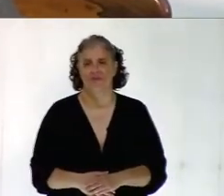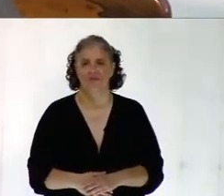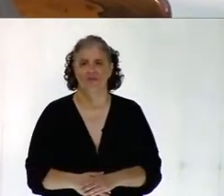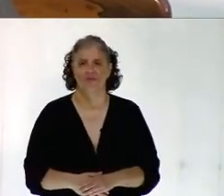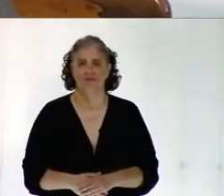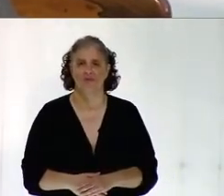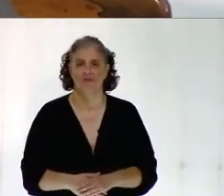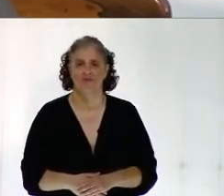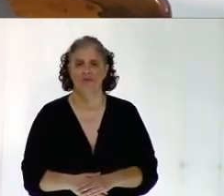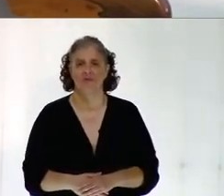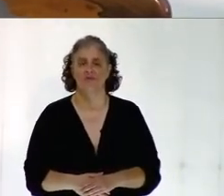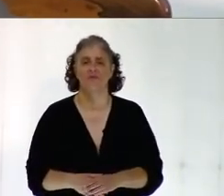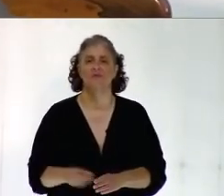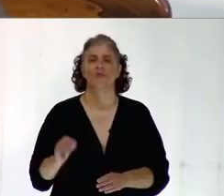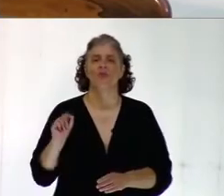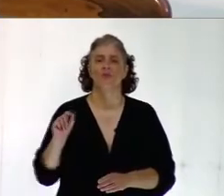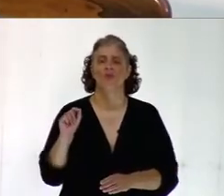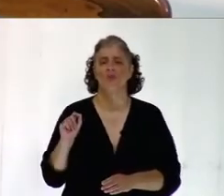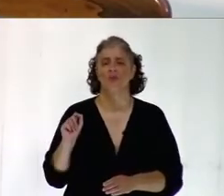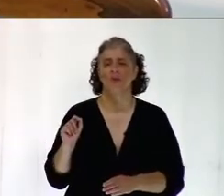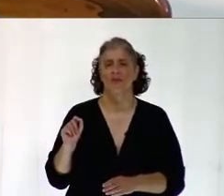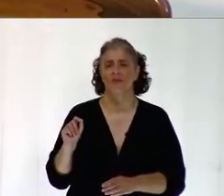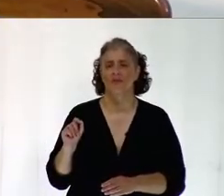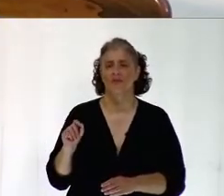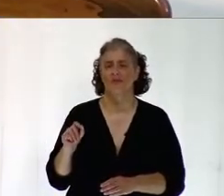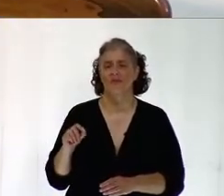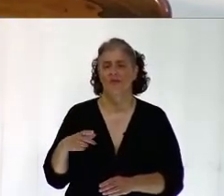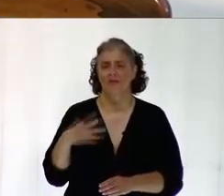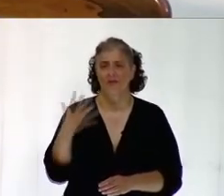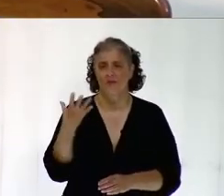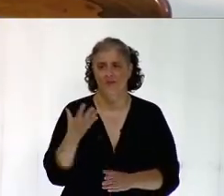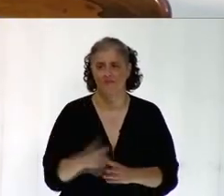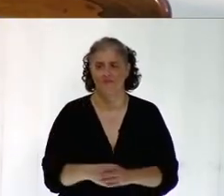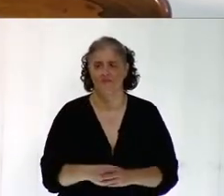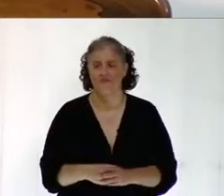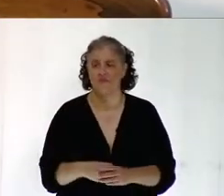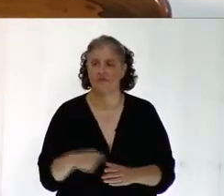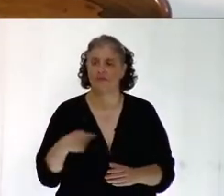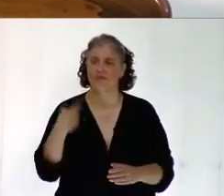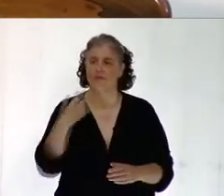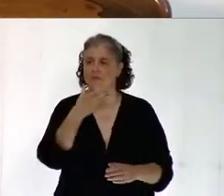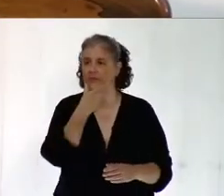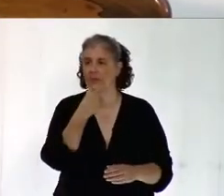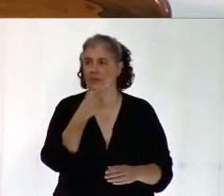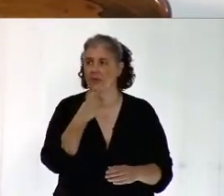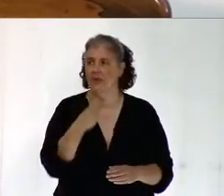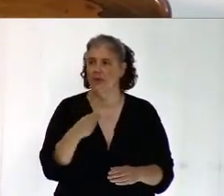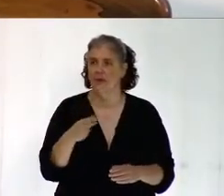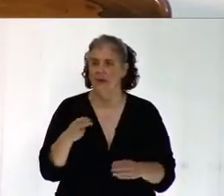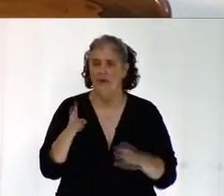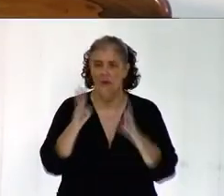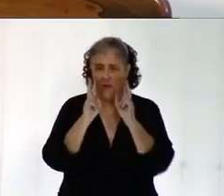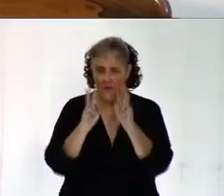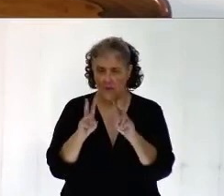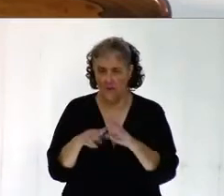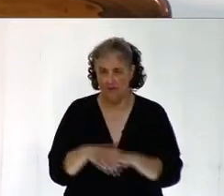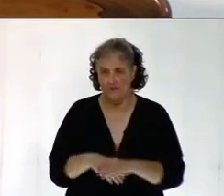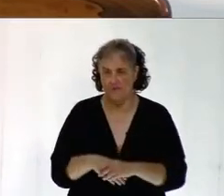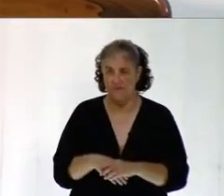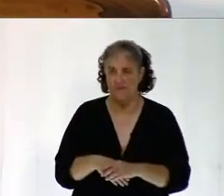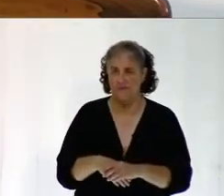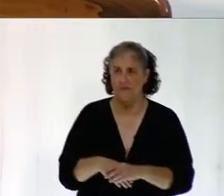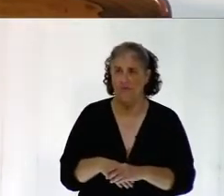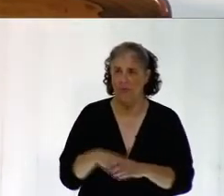um dia eu estava valorizando muito um profissional reconhecendo o dom e o talento nele naquela